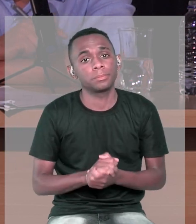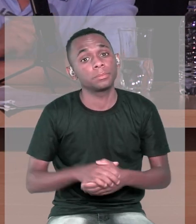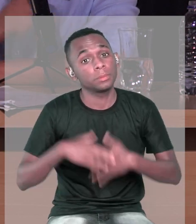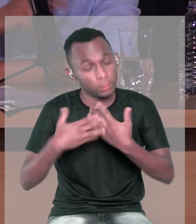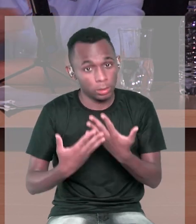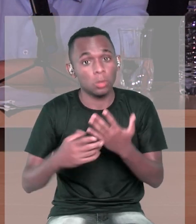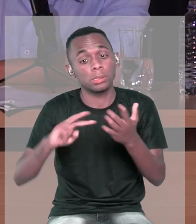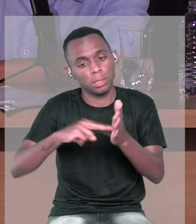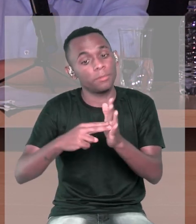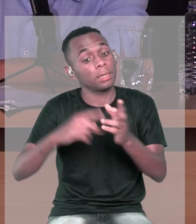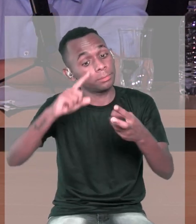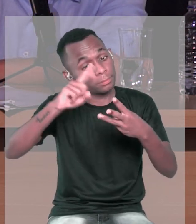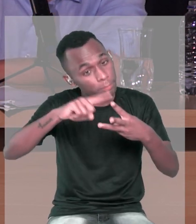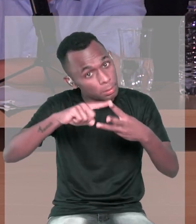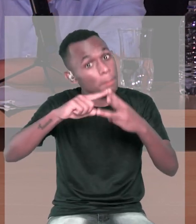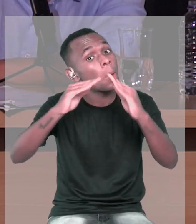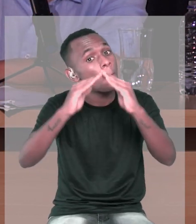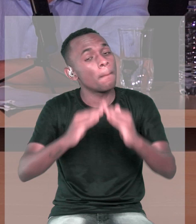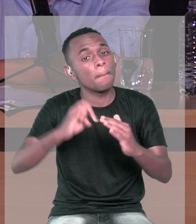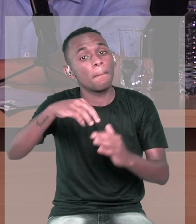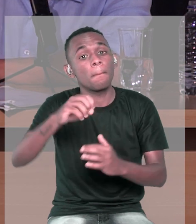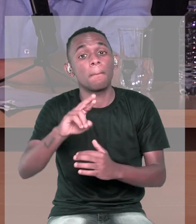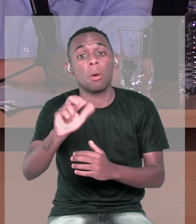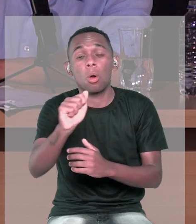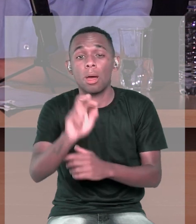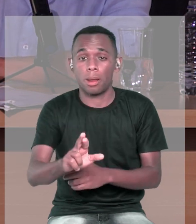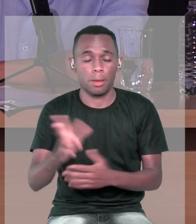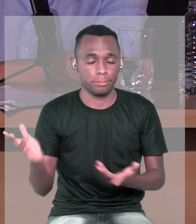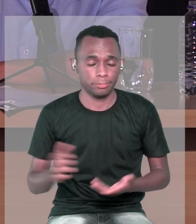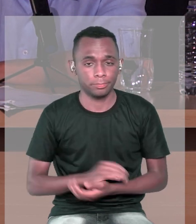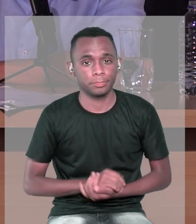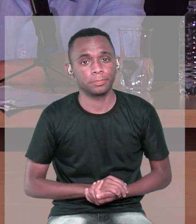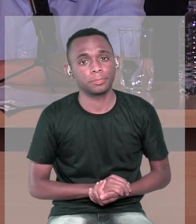Citando o verbo morar, o primeiro verbo que ele citou, né? Alors,